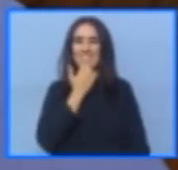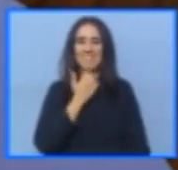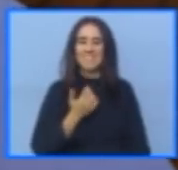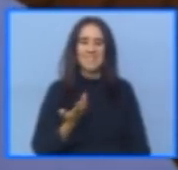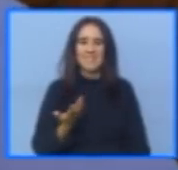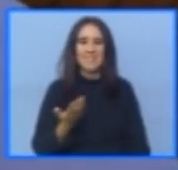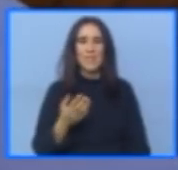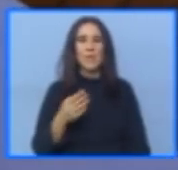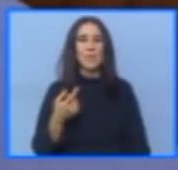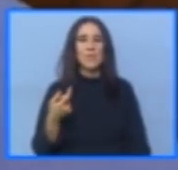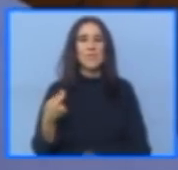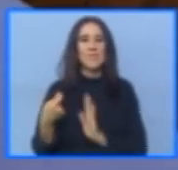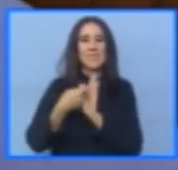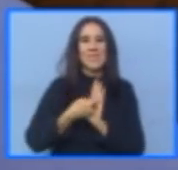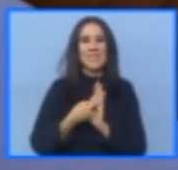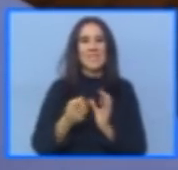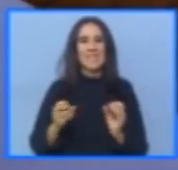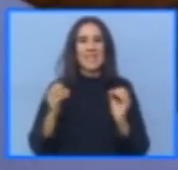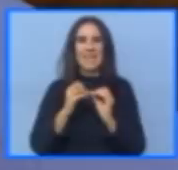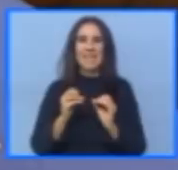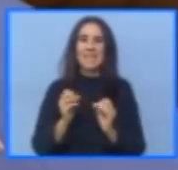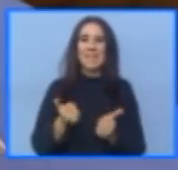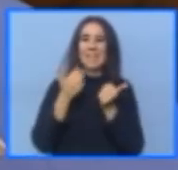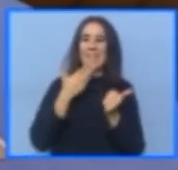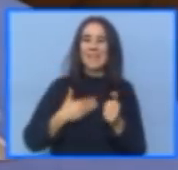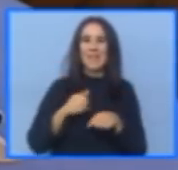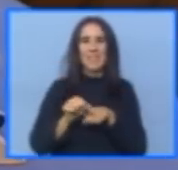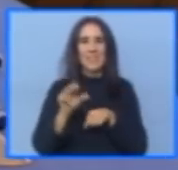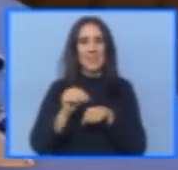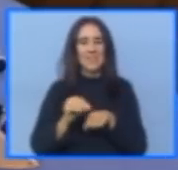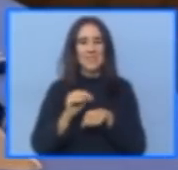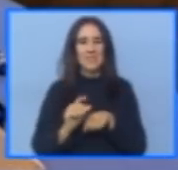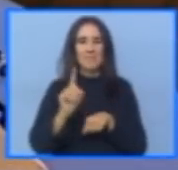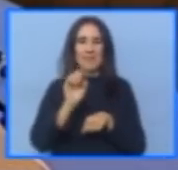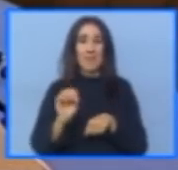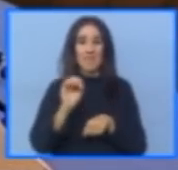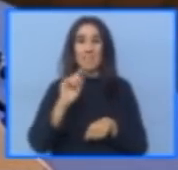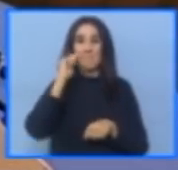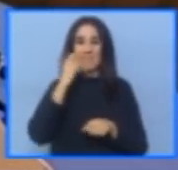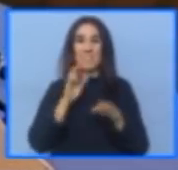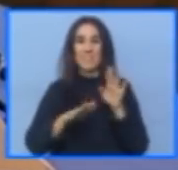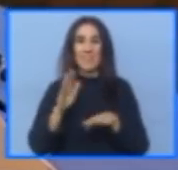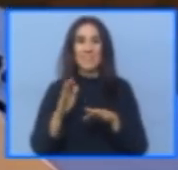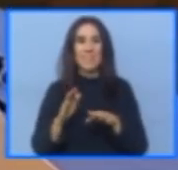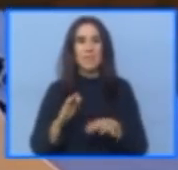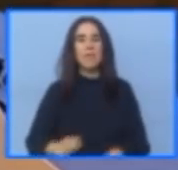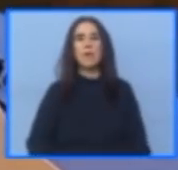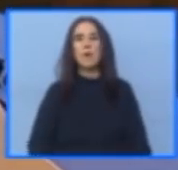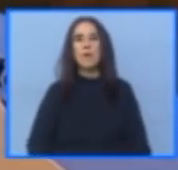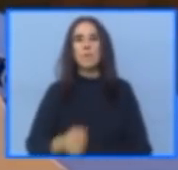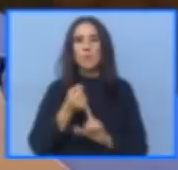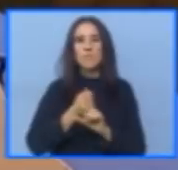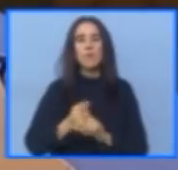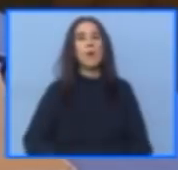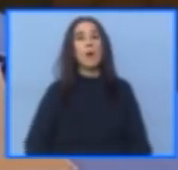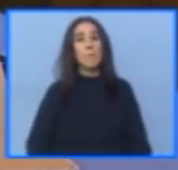nem nenhum subsídio, nem ganhamos nada com o Norte Shopping. Aliás, às vezes até perdemos. Mas pode ser uma desafio. Experiência, se calhar, parecida